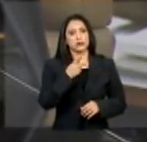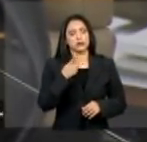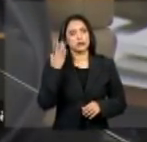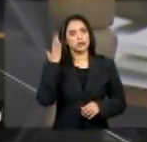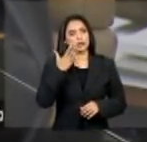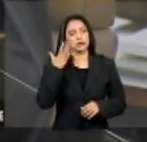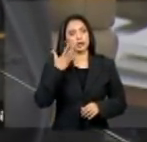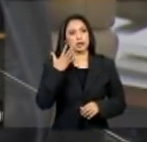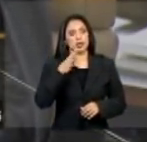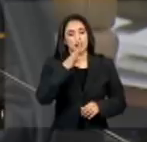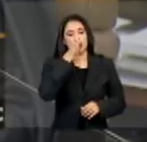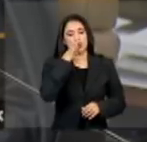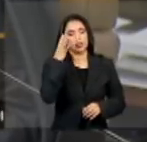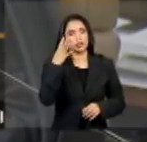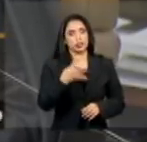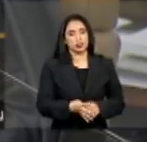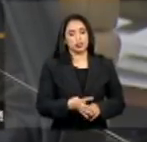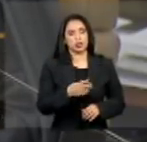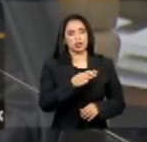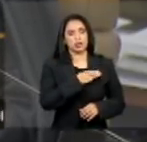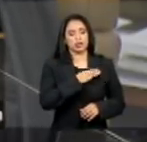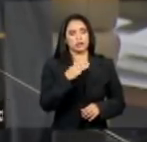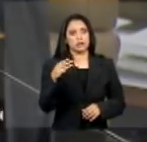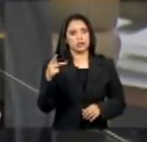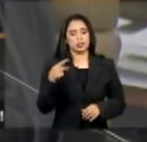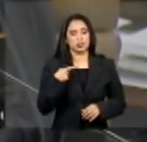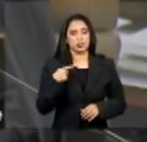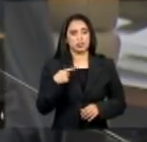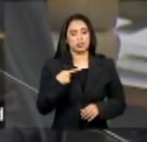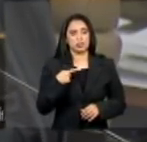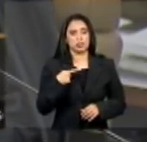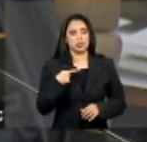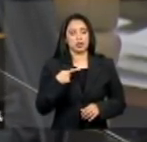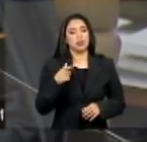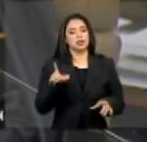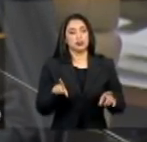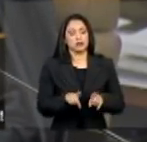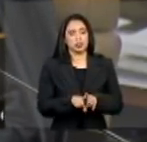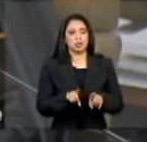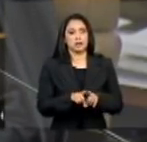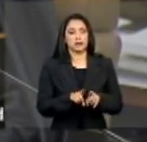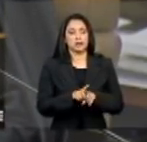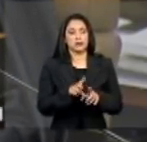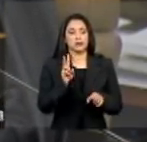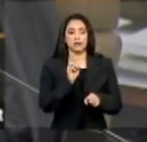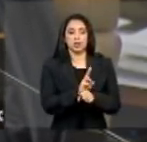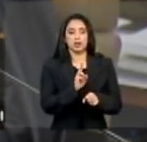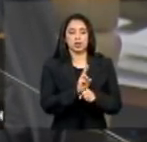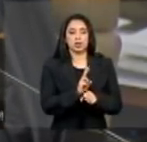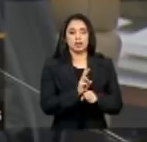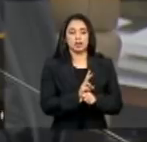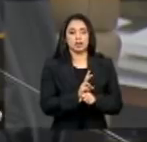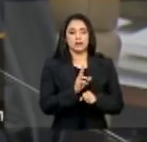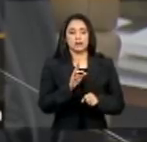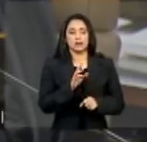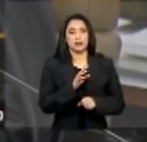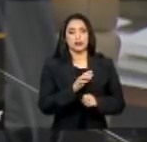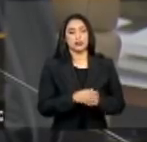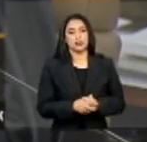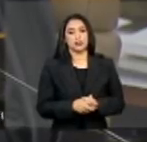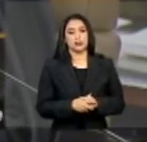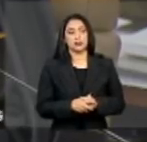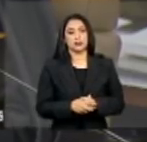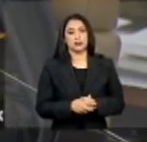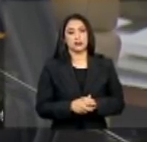acusação ou seja quer do ministério público que é pela defesa técnica a do